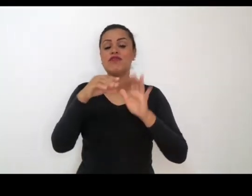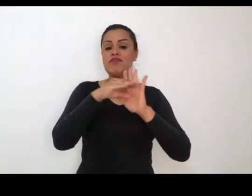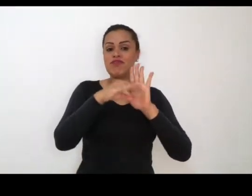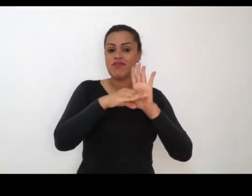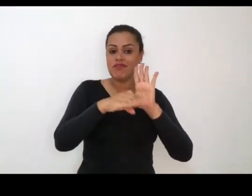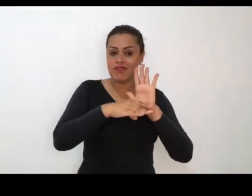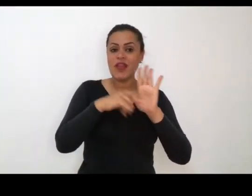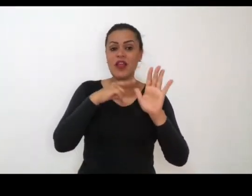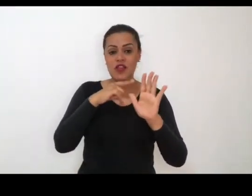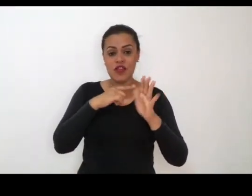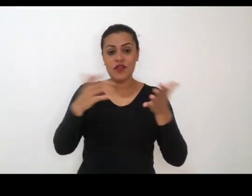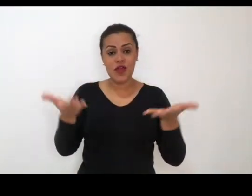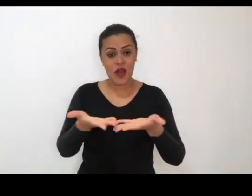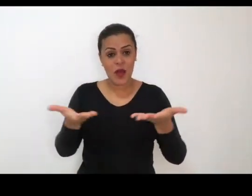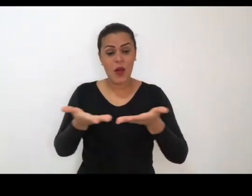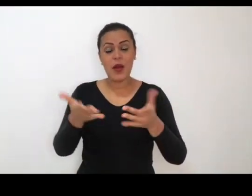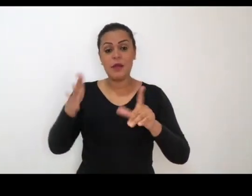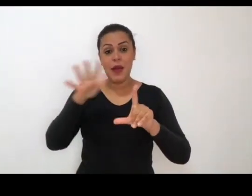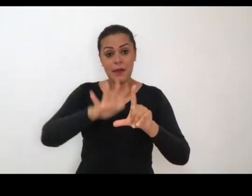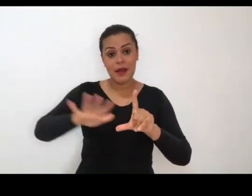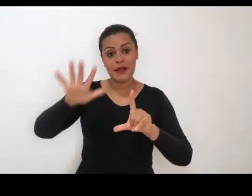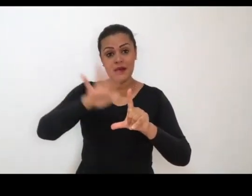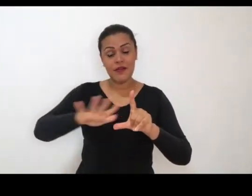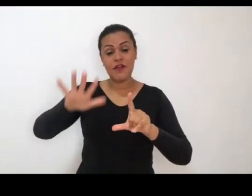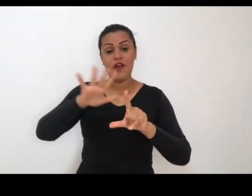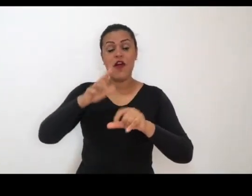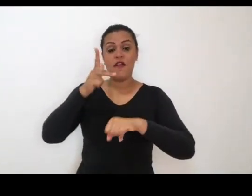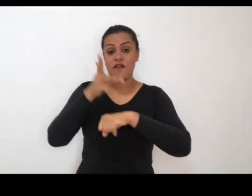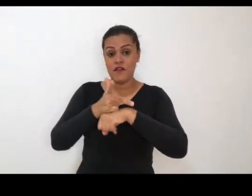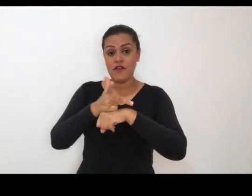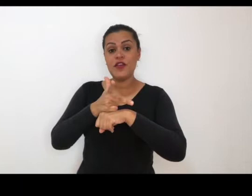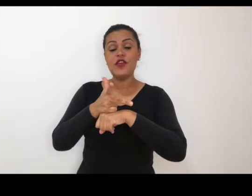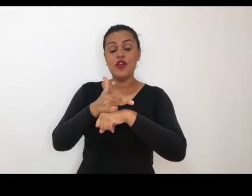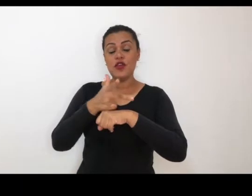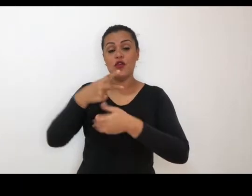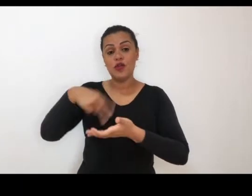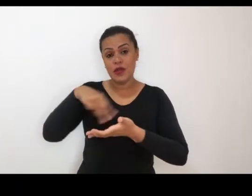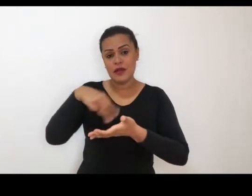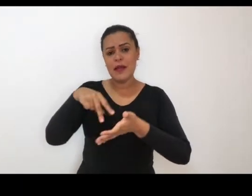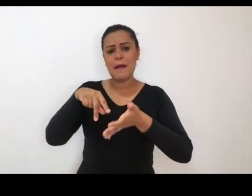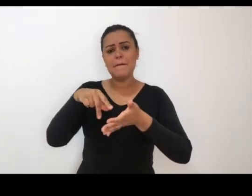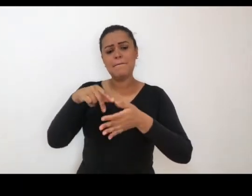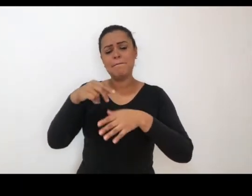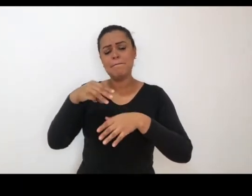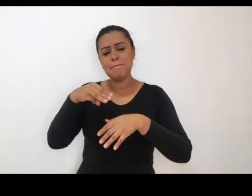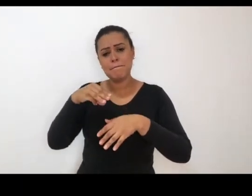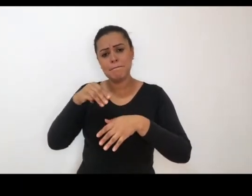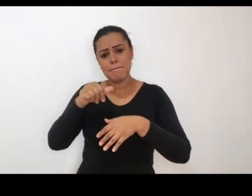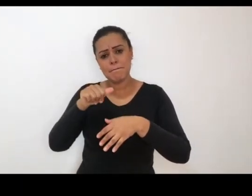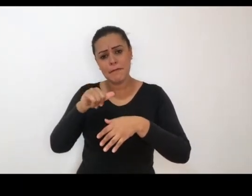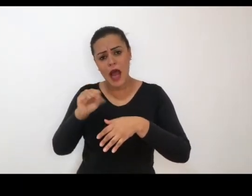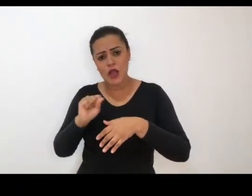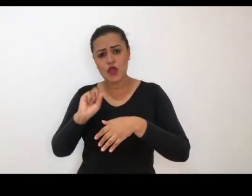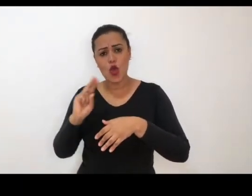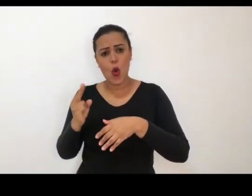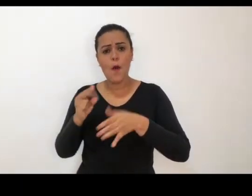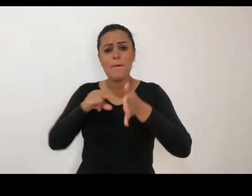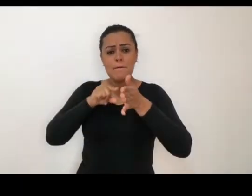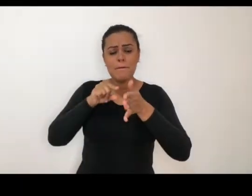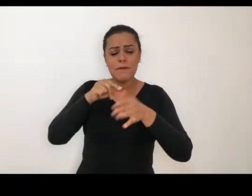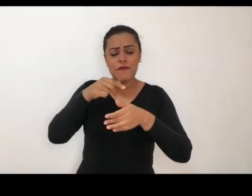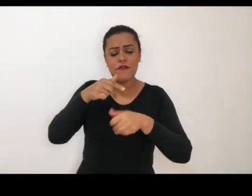Videodança Mais, né, ou Videodança Pesquisa, também como é conhecida, é, antes de mais nada, uma filtragem, né,